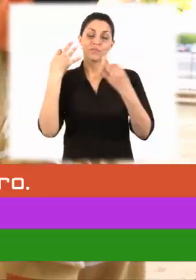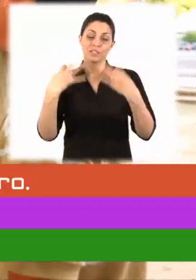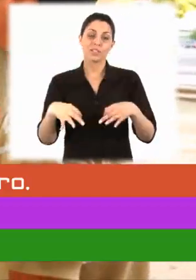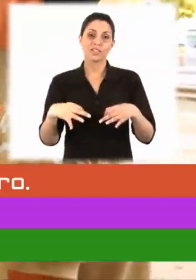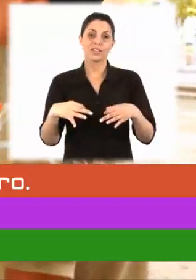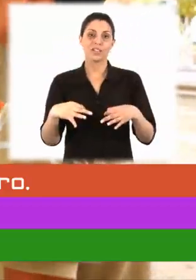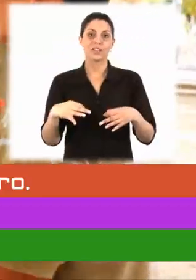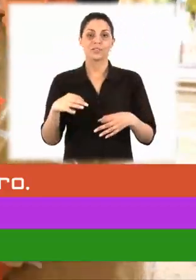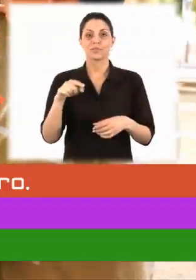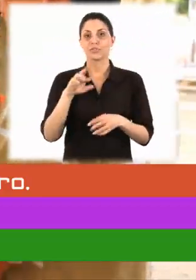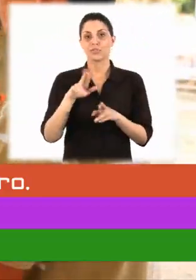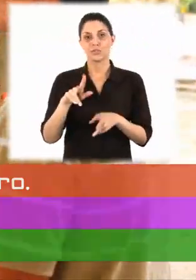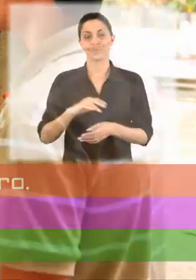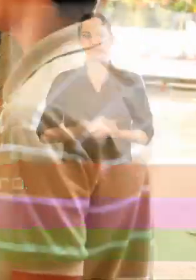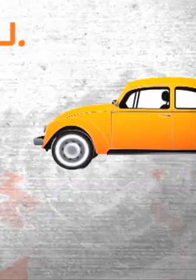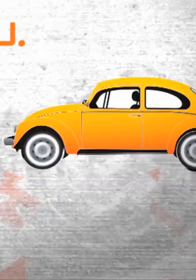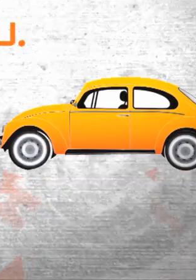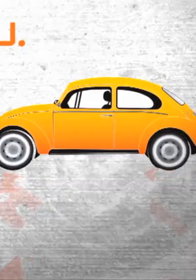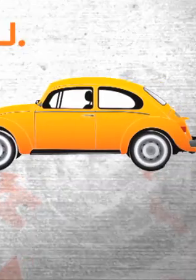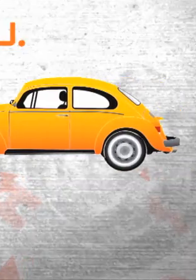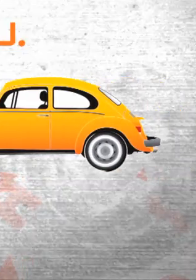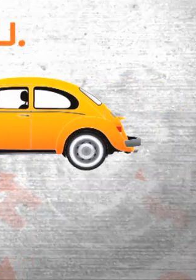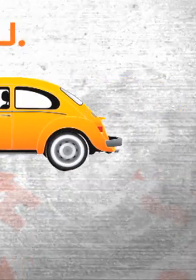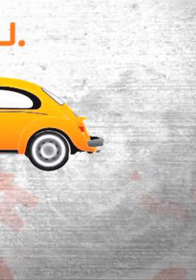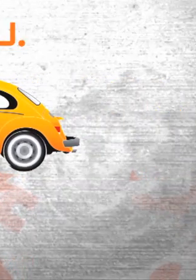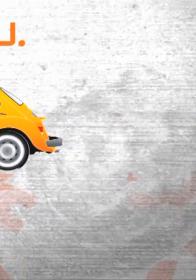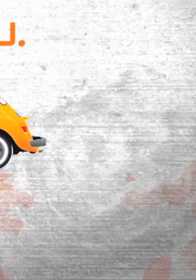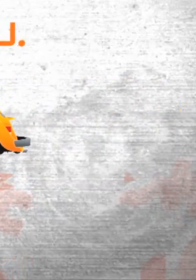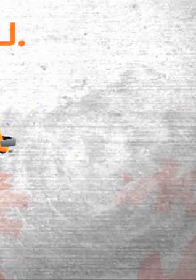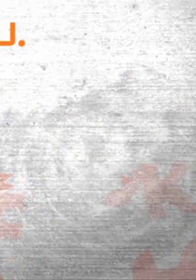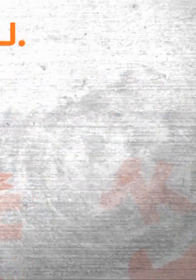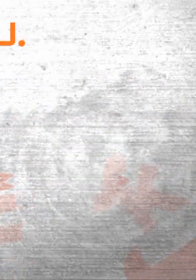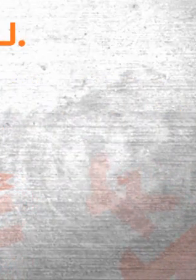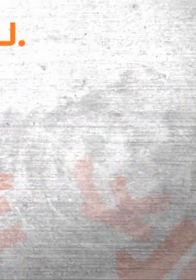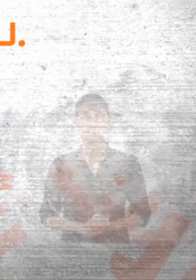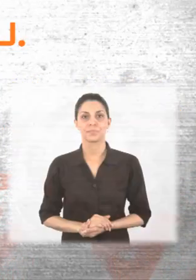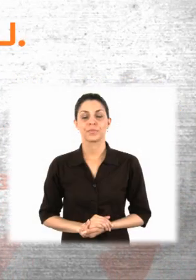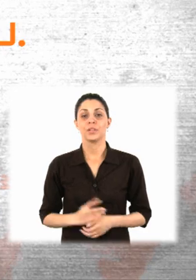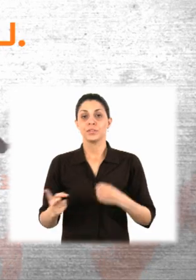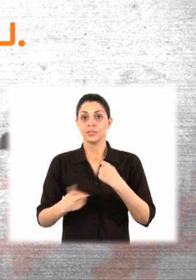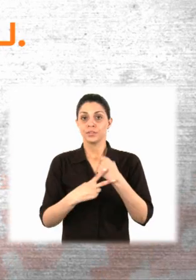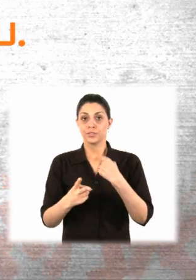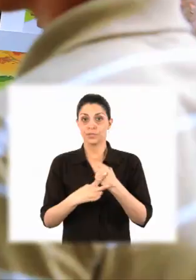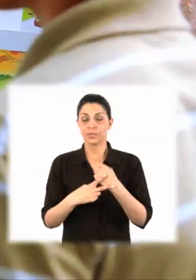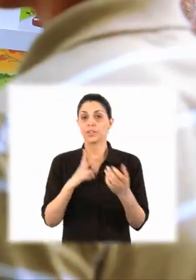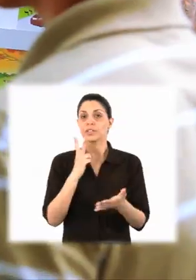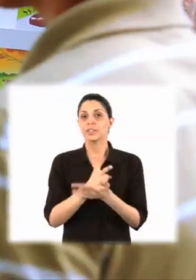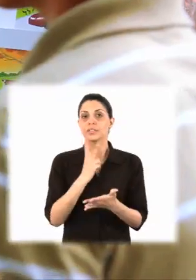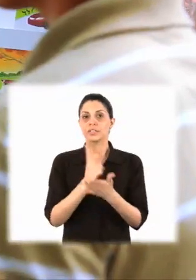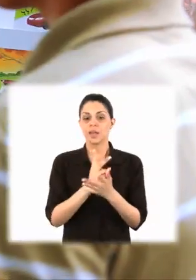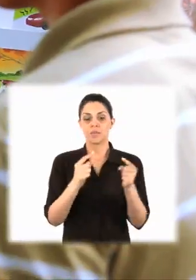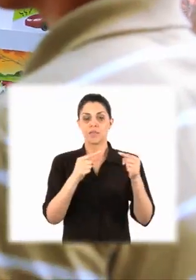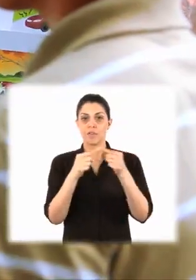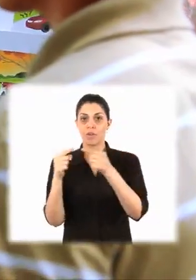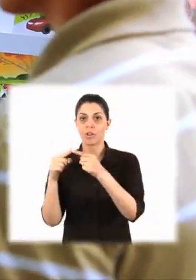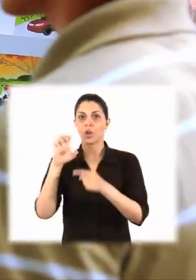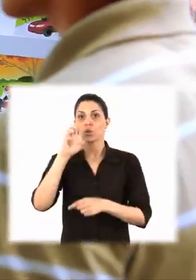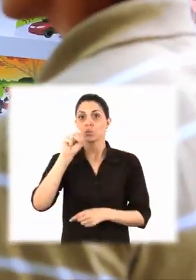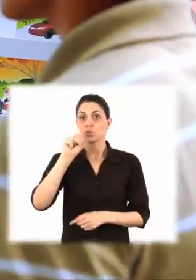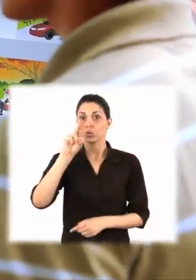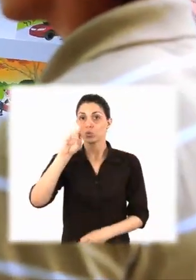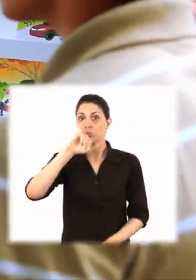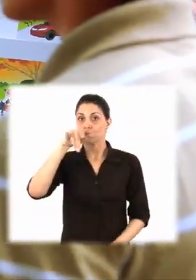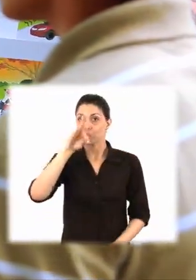ali agora. Exatamente, e ela botou já né? no futuro. O carro enguiçou. O verbo, ele sempre vai concordar com